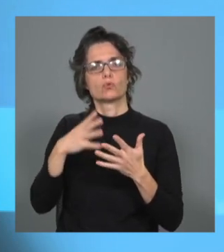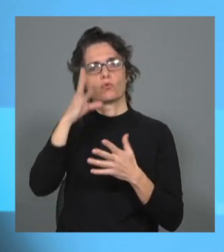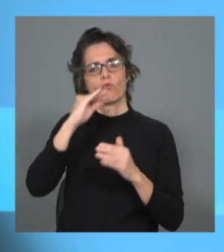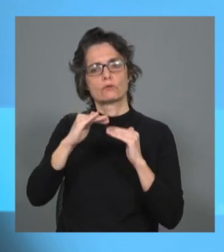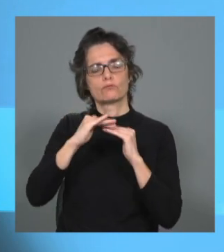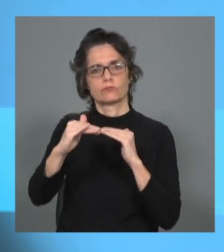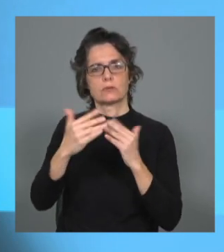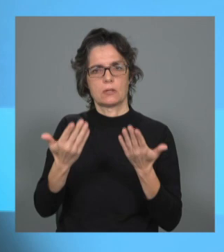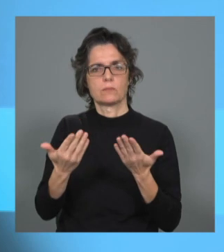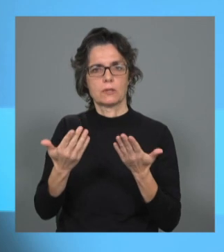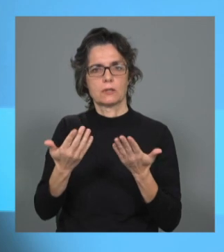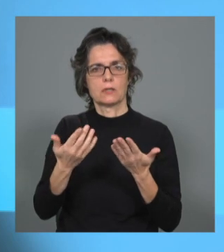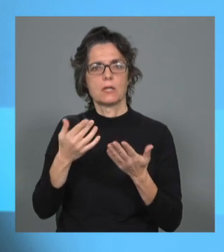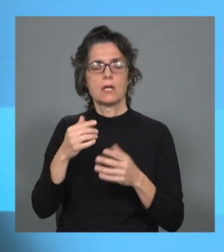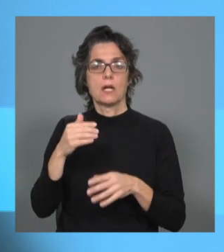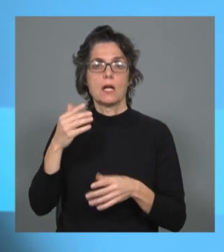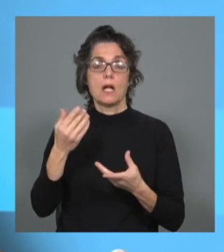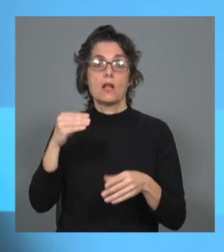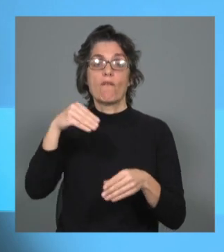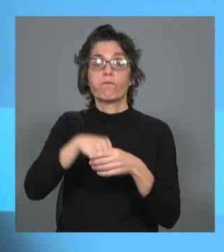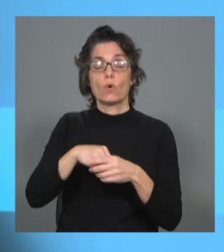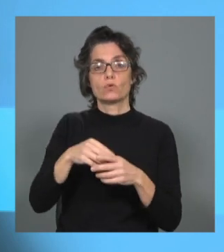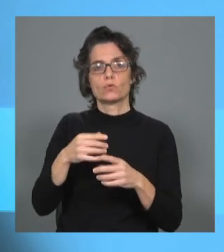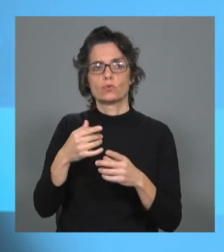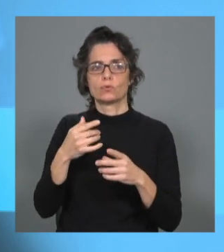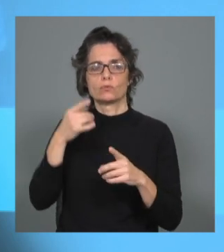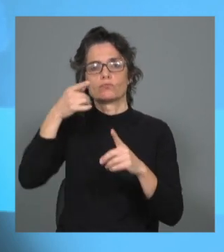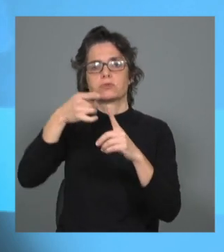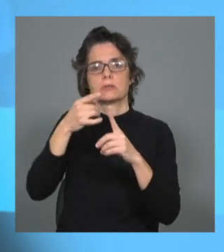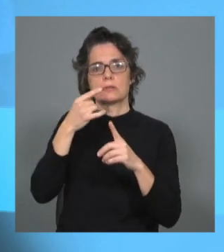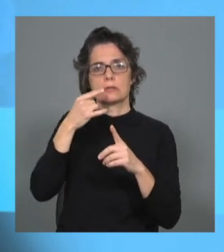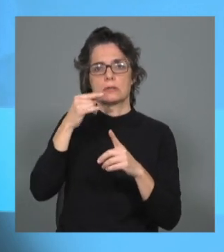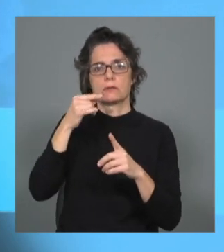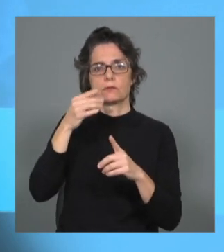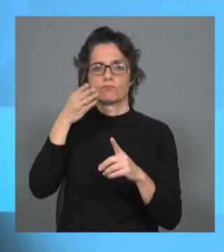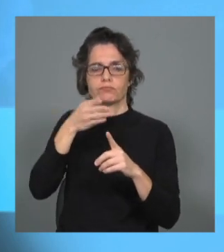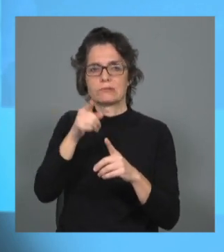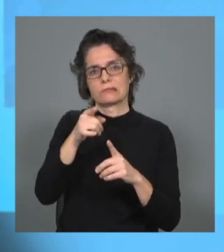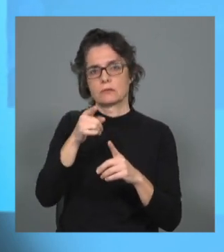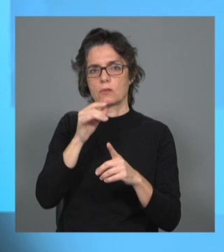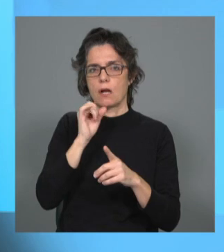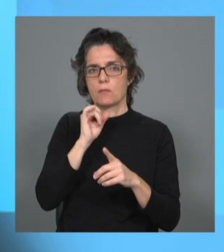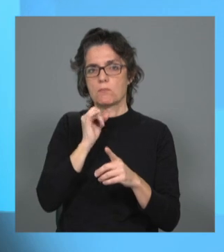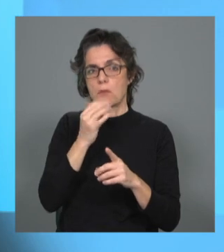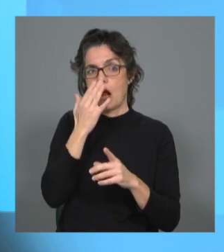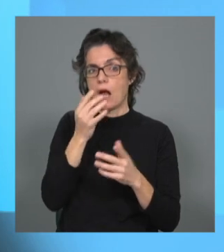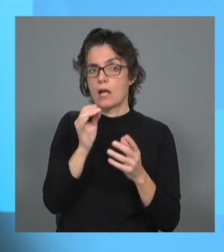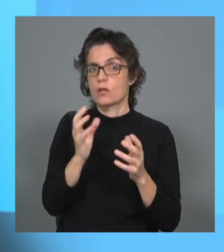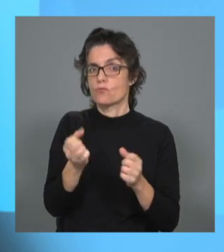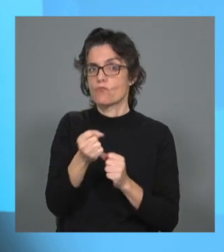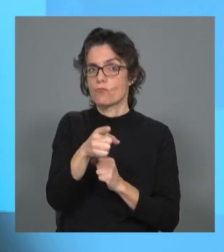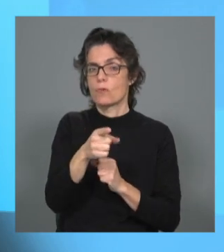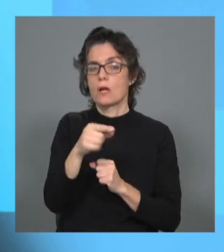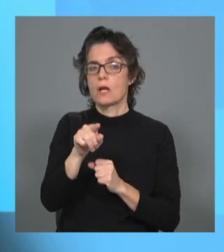que a dimensão do voto útil foi usada. Com isto, o país quer